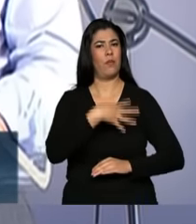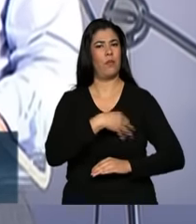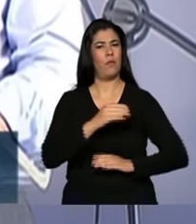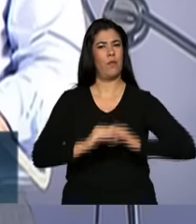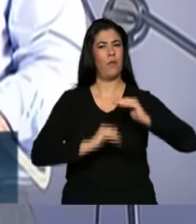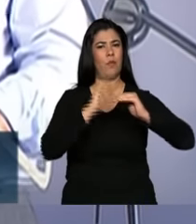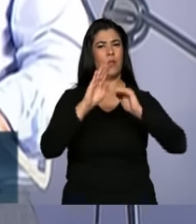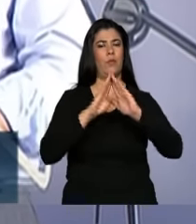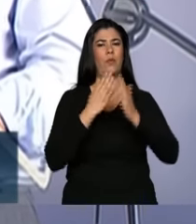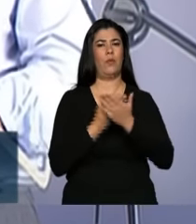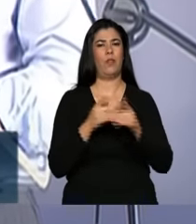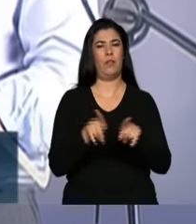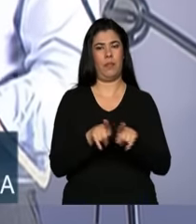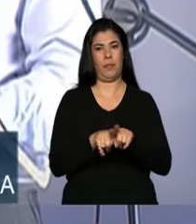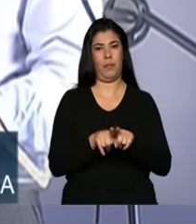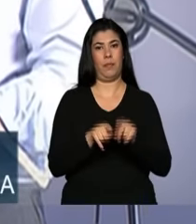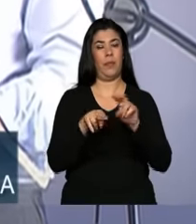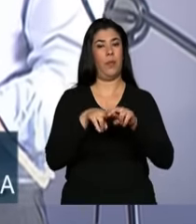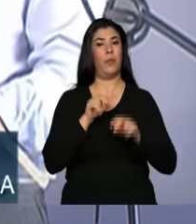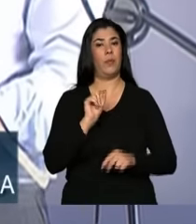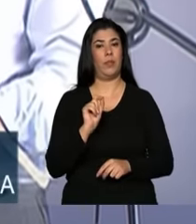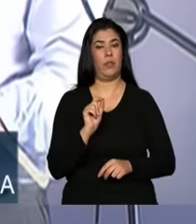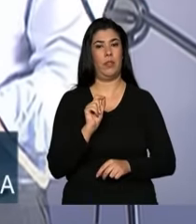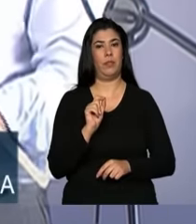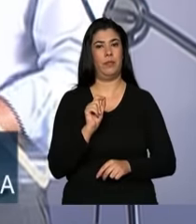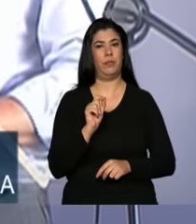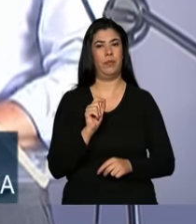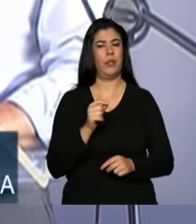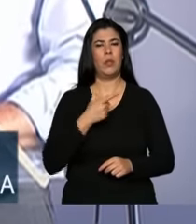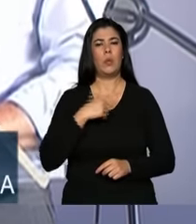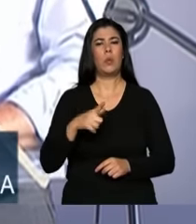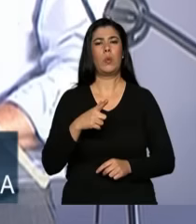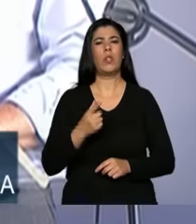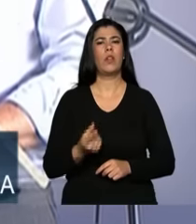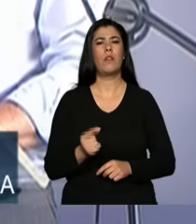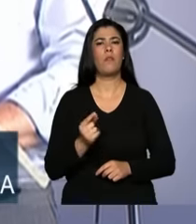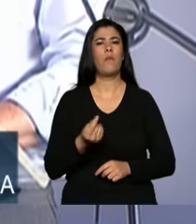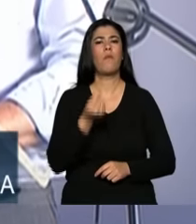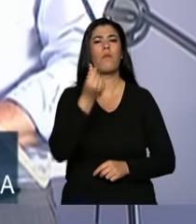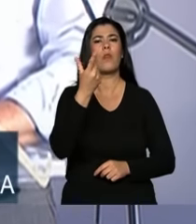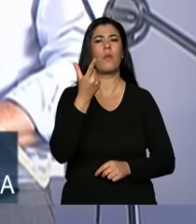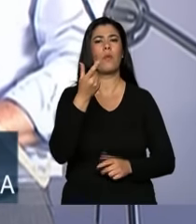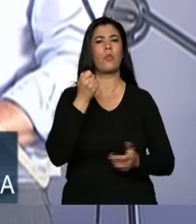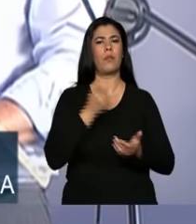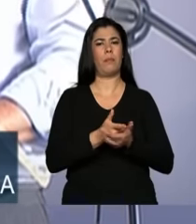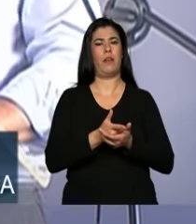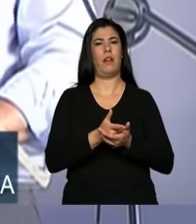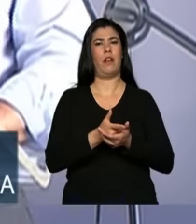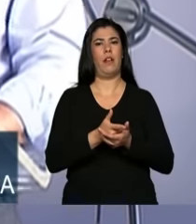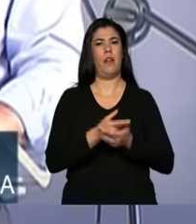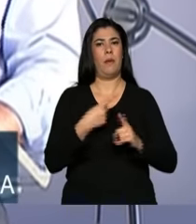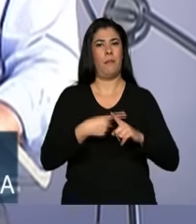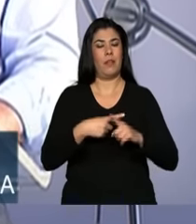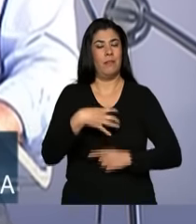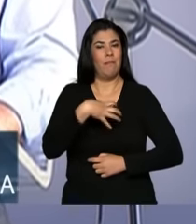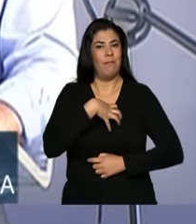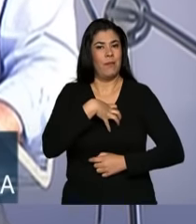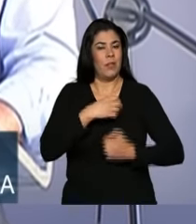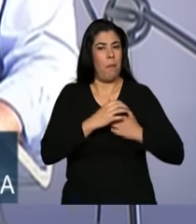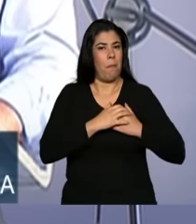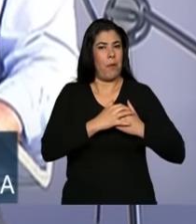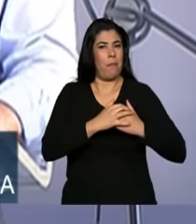filhos. Portanto, não tem preço. O coração bate mais